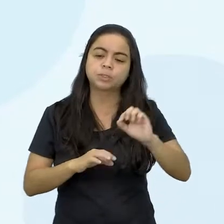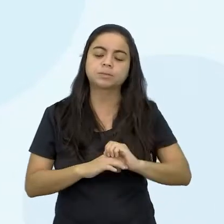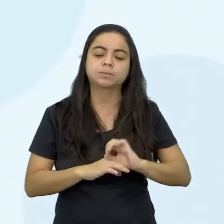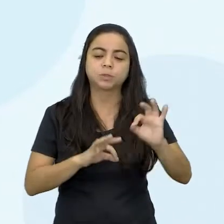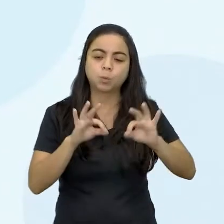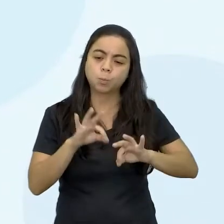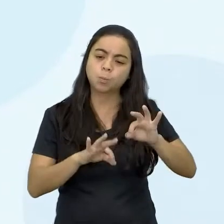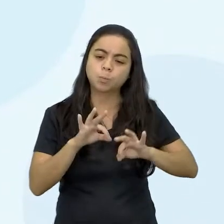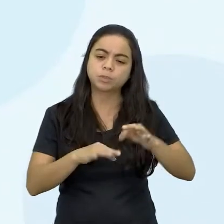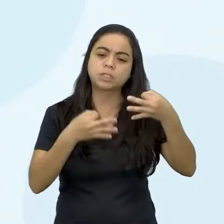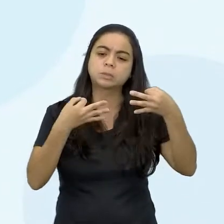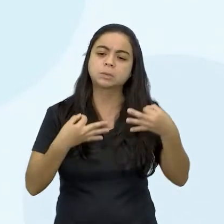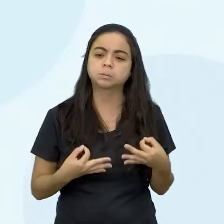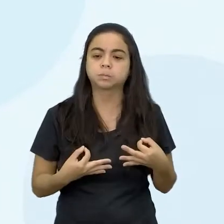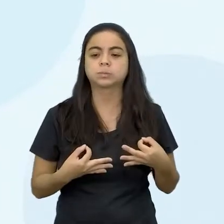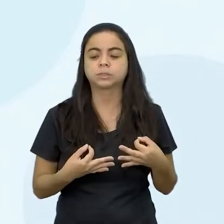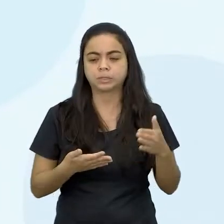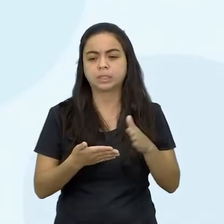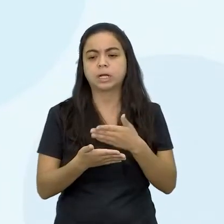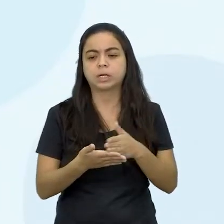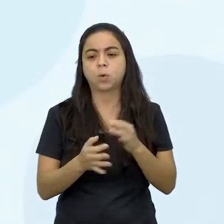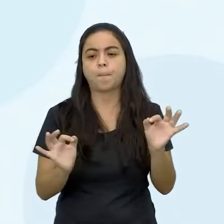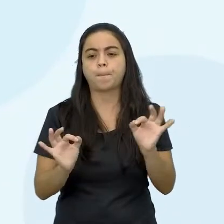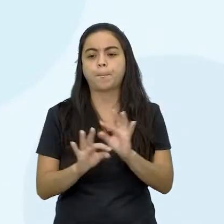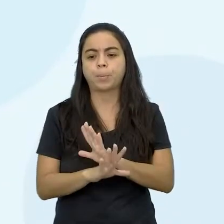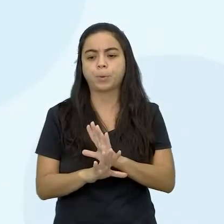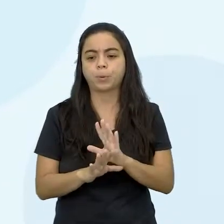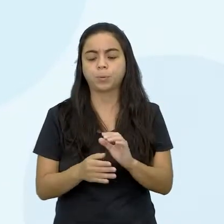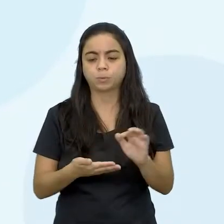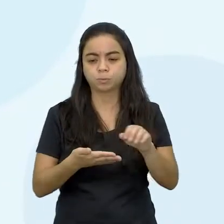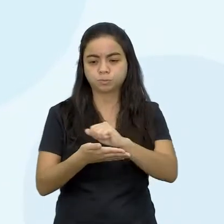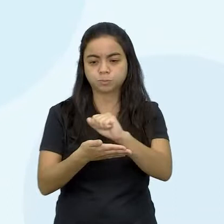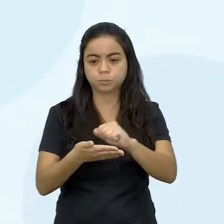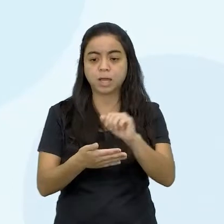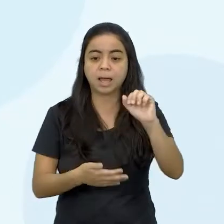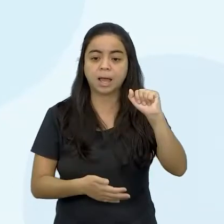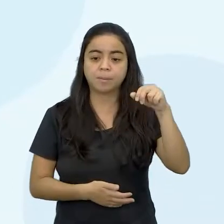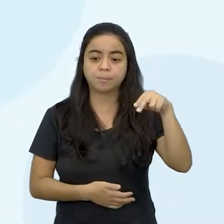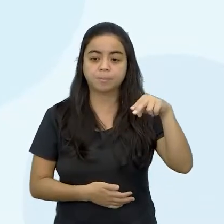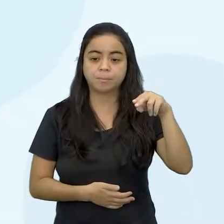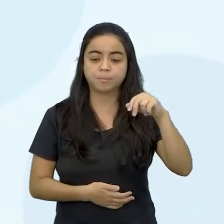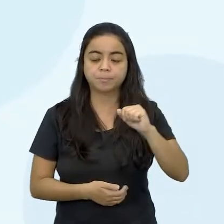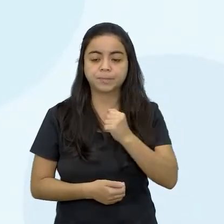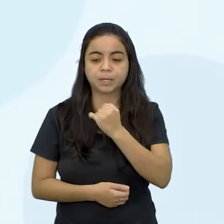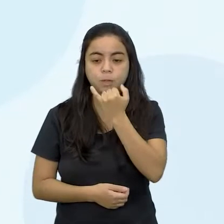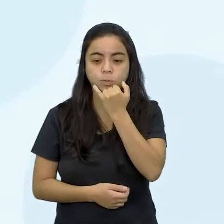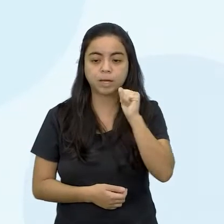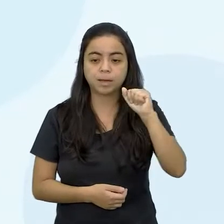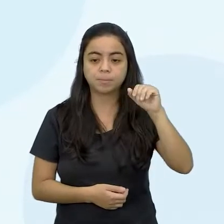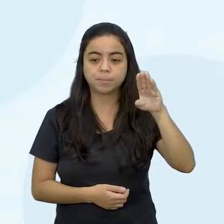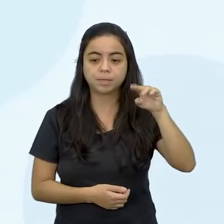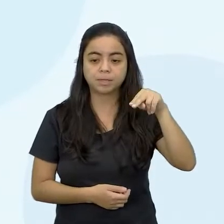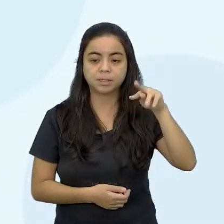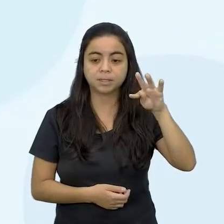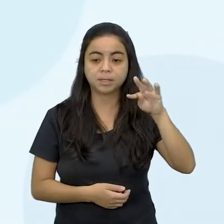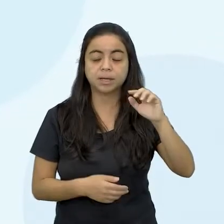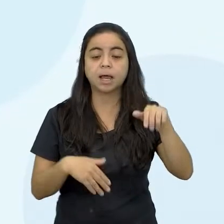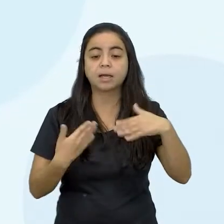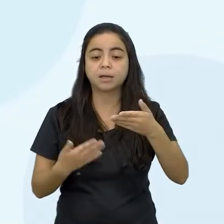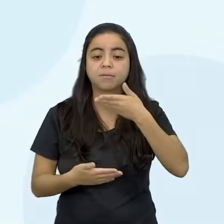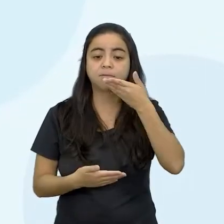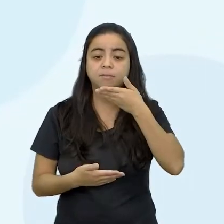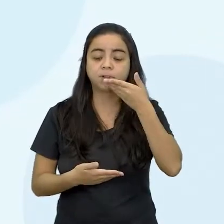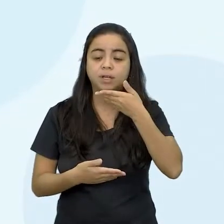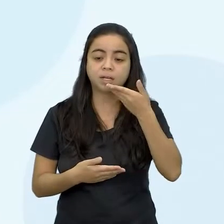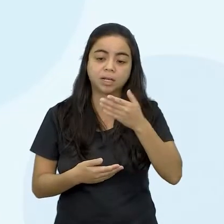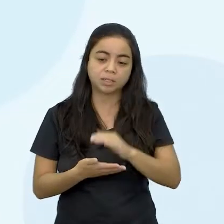trabalho meu projeto lá bonitinho já para passar tudo para ABNT aí então eu passo então é fácil de